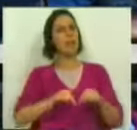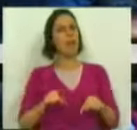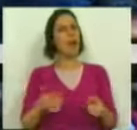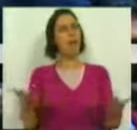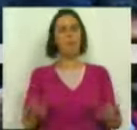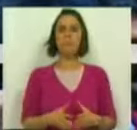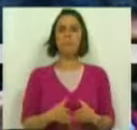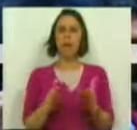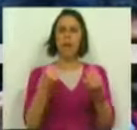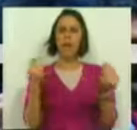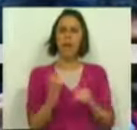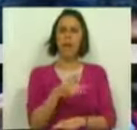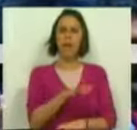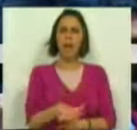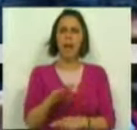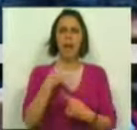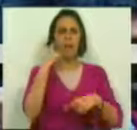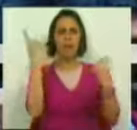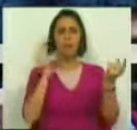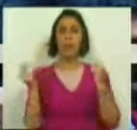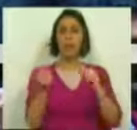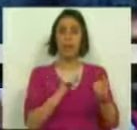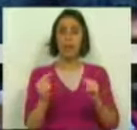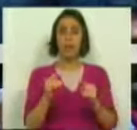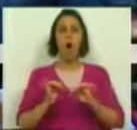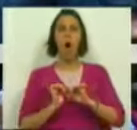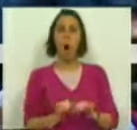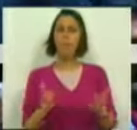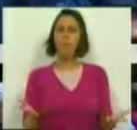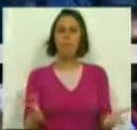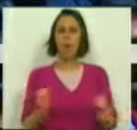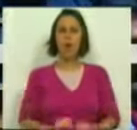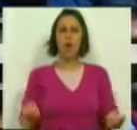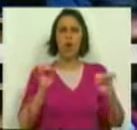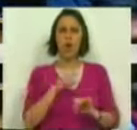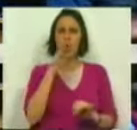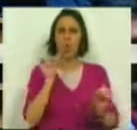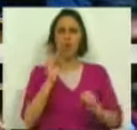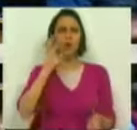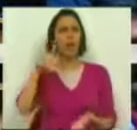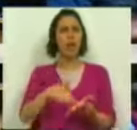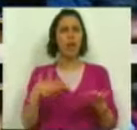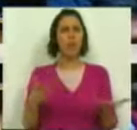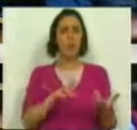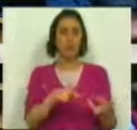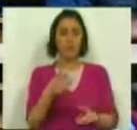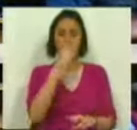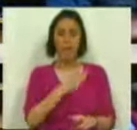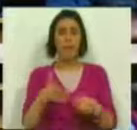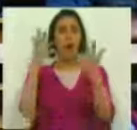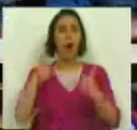quinzenal, onde tantos casos foram trazidos ao debate, a oposição não se tenha referido ao resultado da